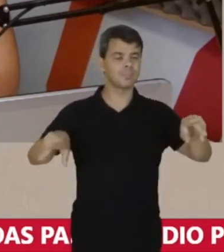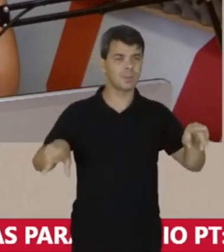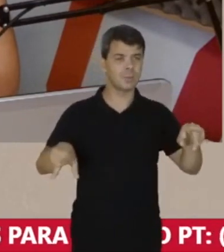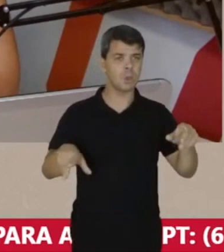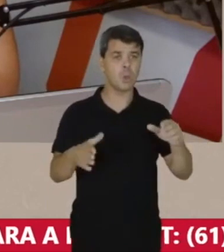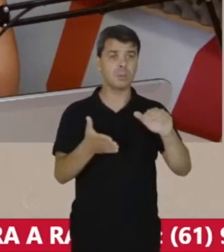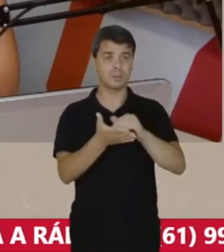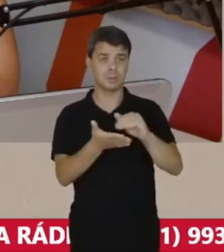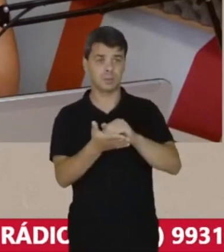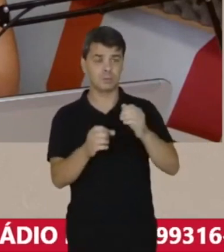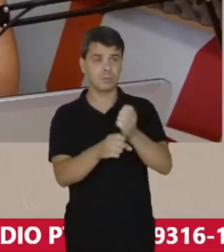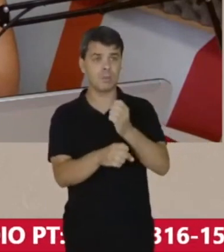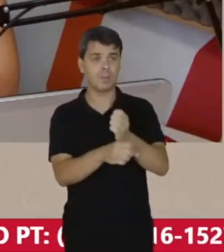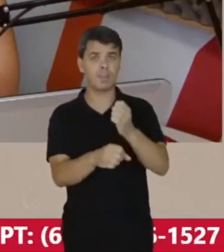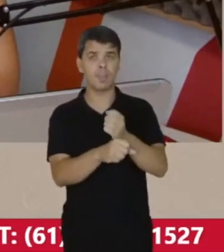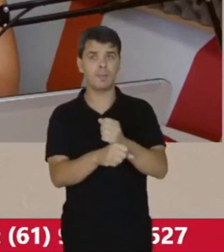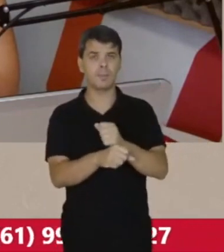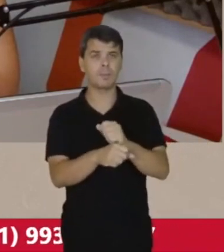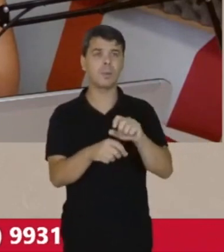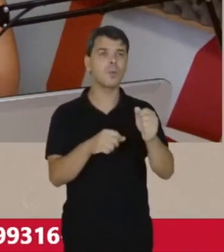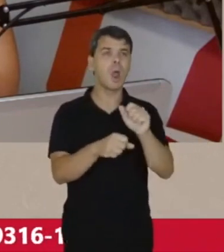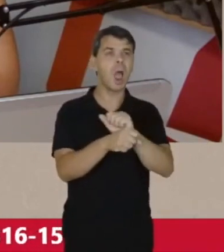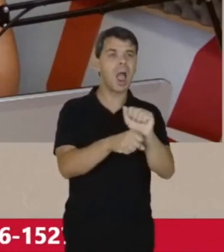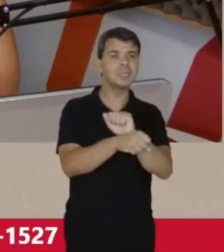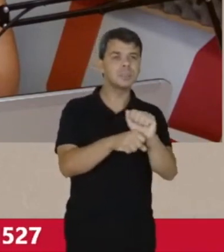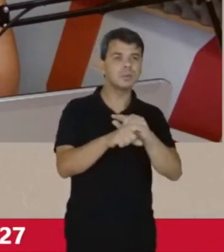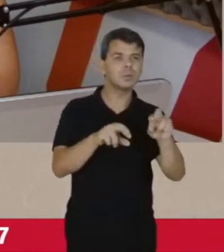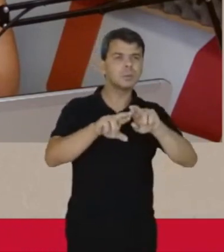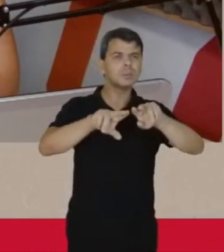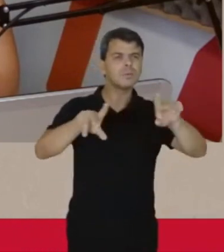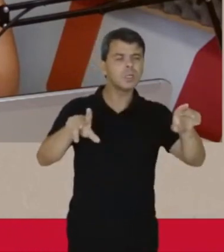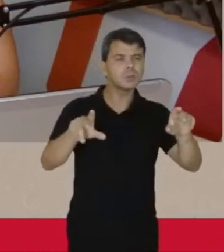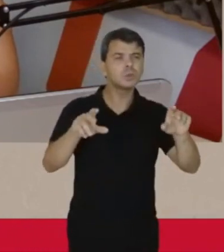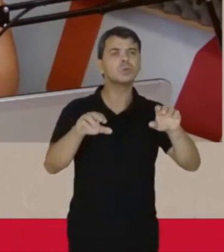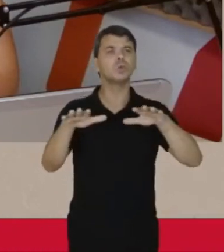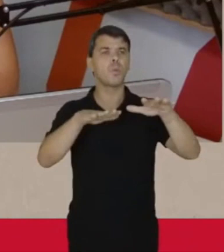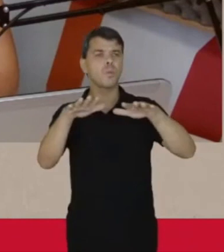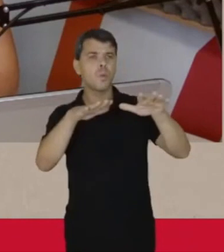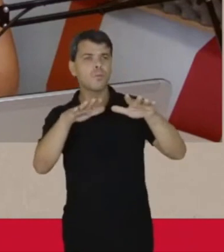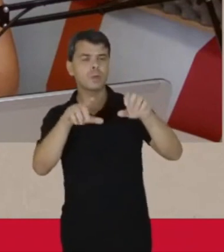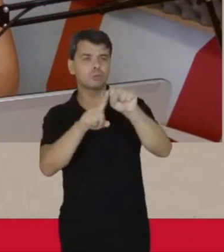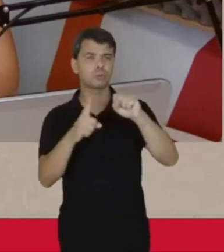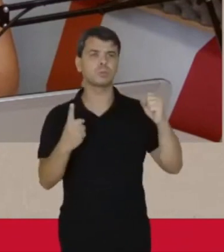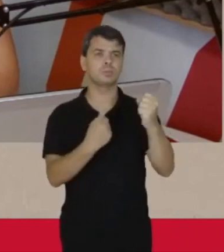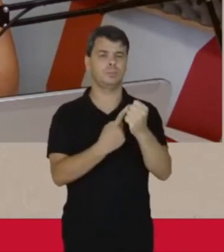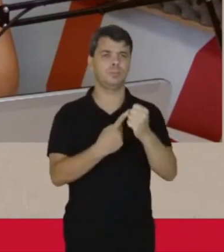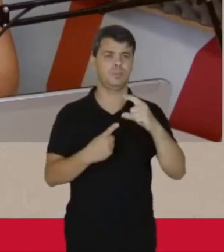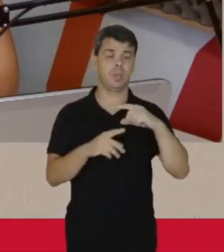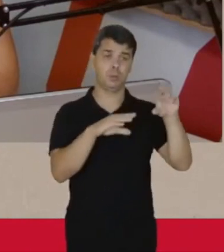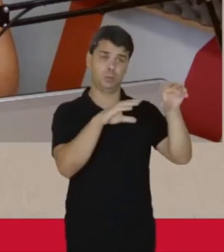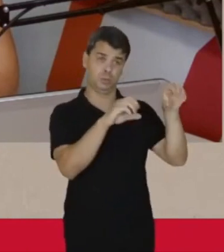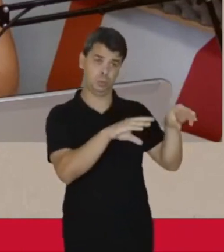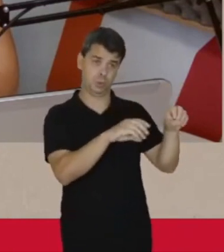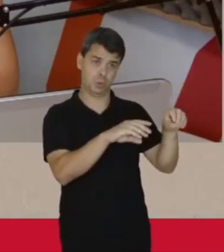secretaria que foi construída por uma ação muito contundente de vários movimentos sociais, né, que tem a educação